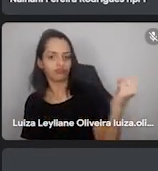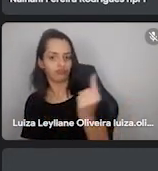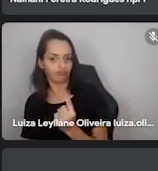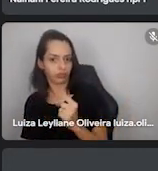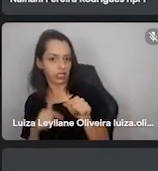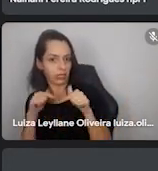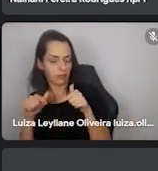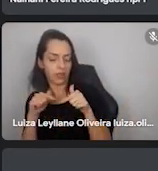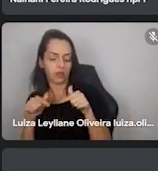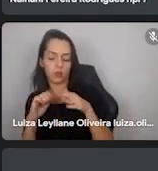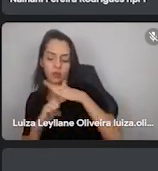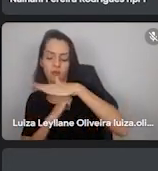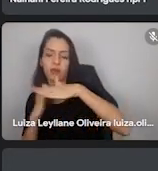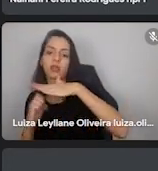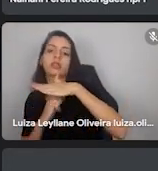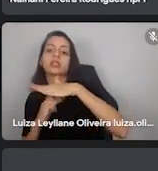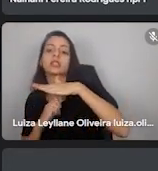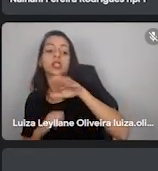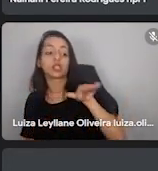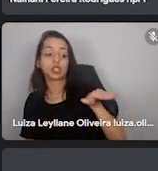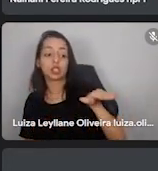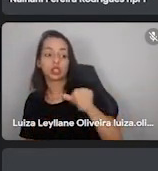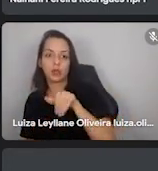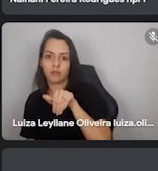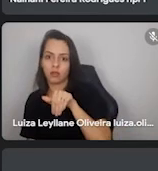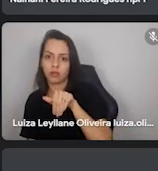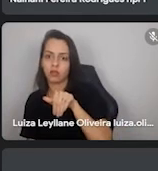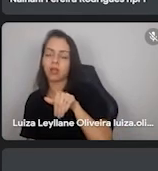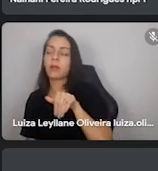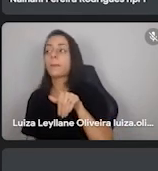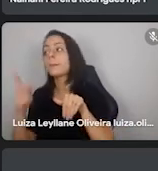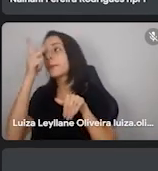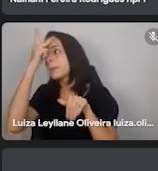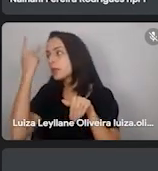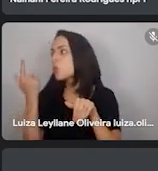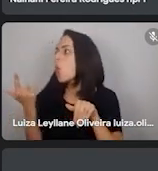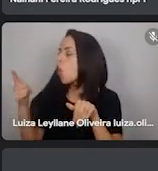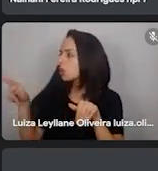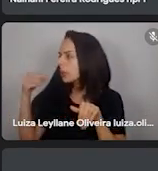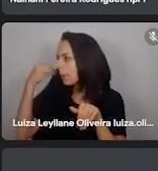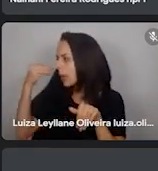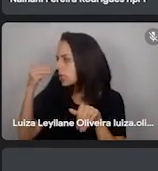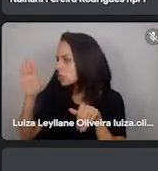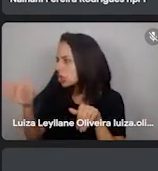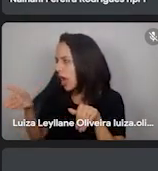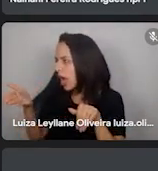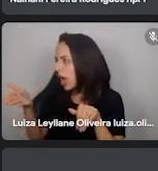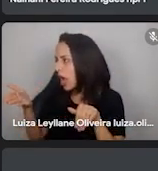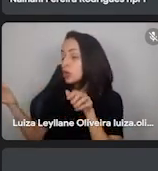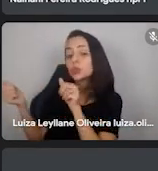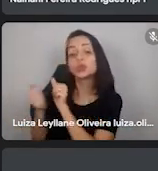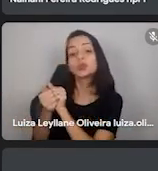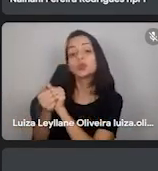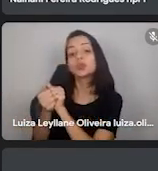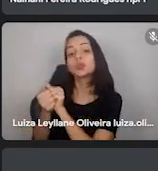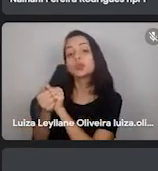desacompanhado é 2 anos. Então você vai ficar ali sendo acompanhado,